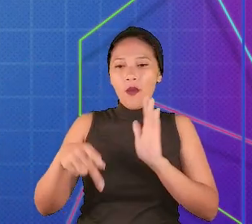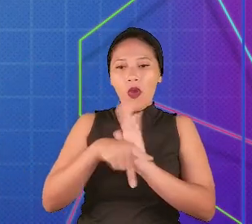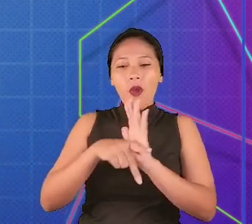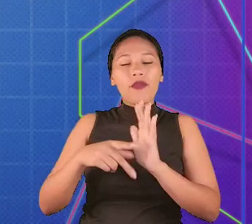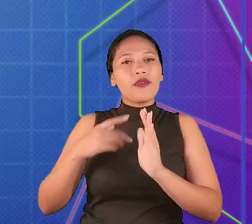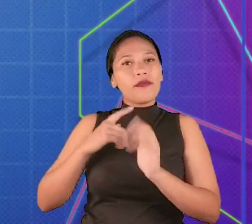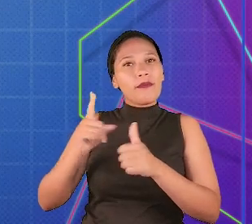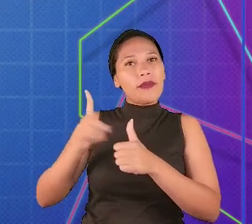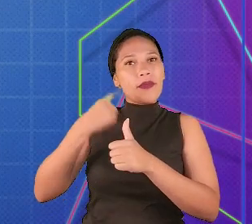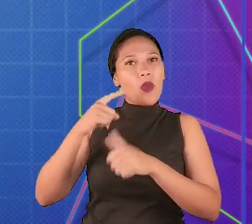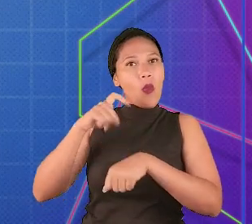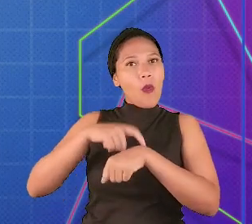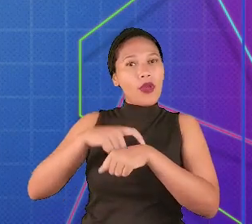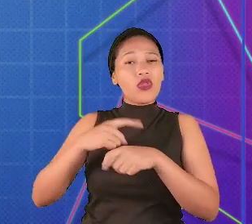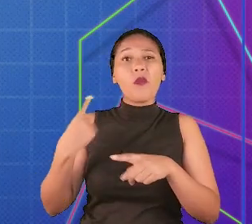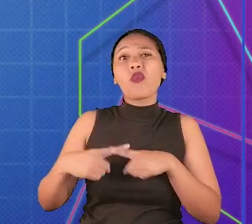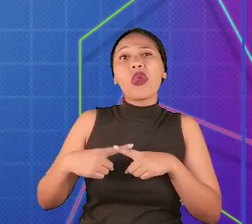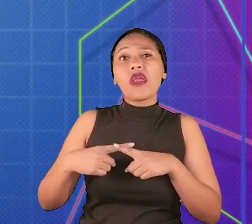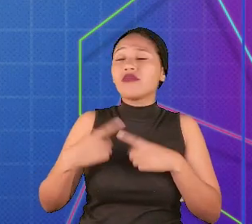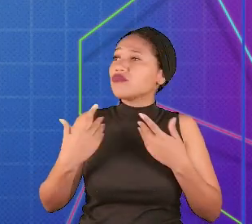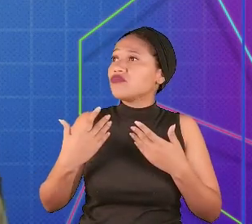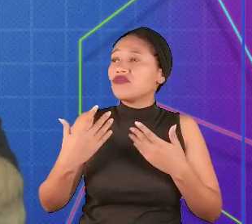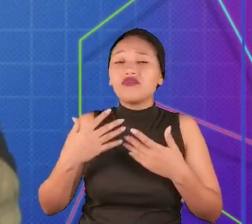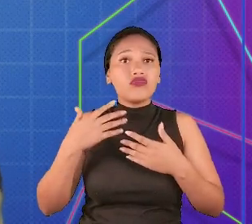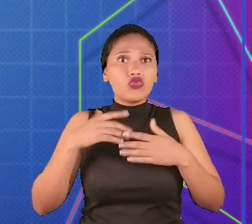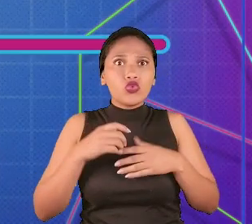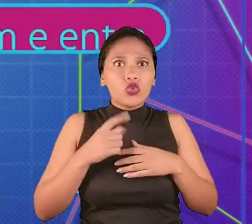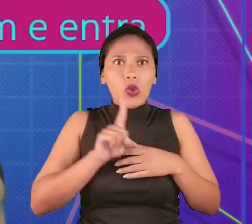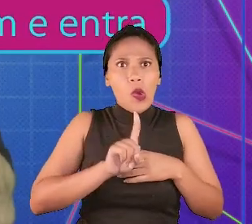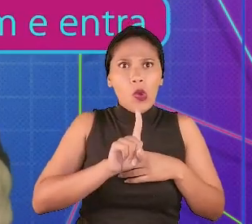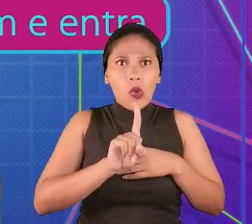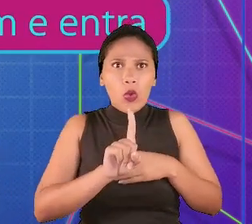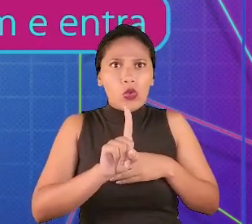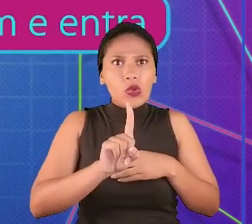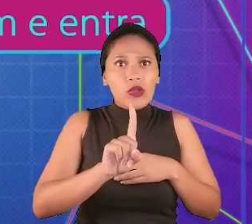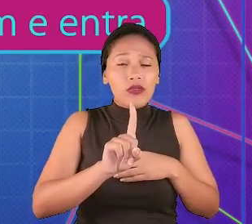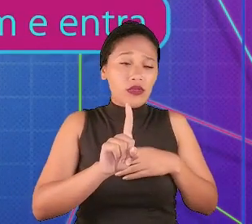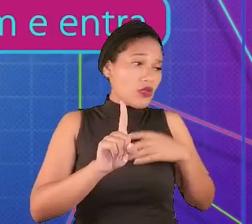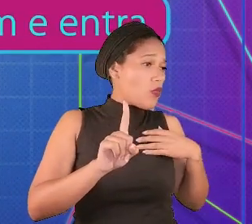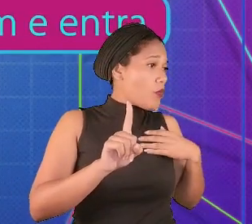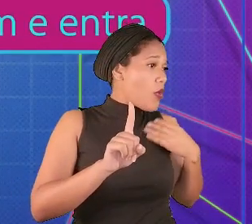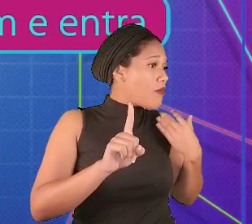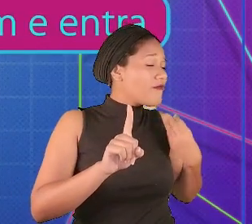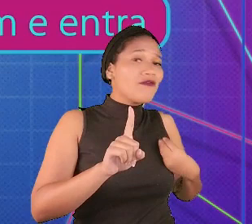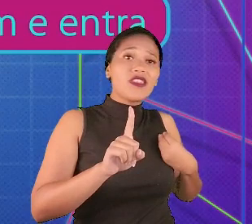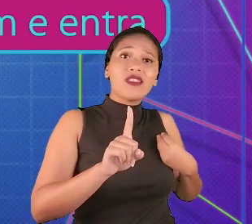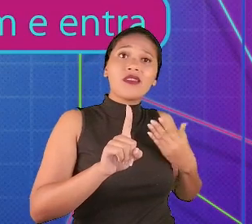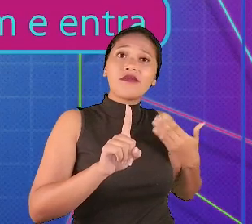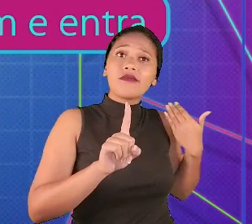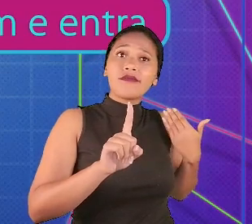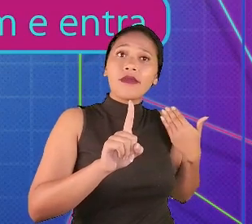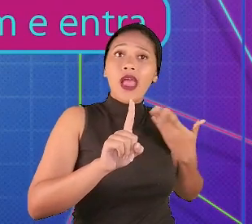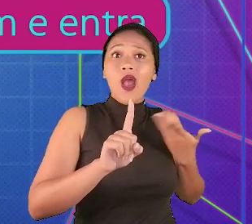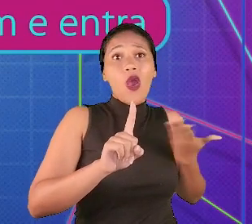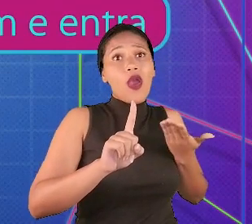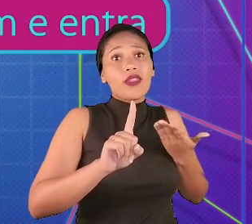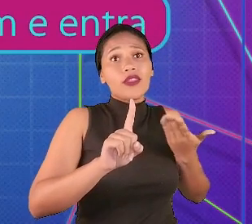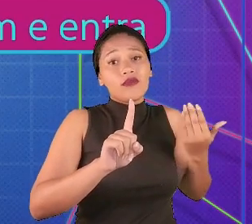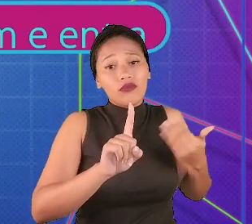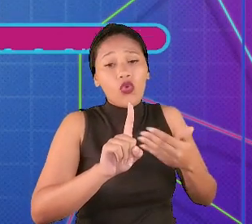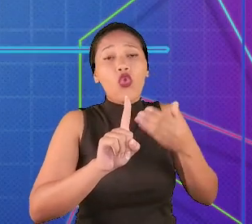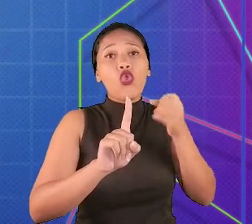do primeiro limiar. Porque entrou na aventura, o meu herói começa a sair do seu mundo comum e entra naquilo que chamamos de